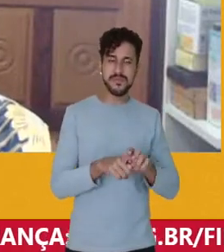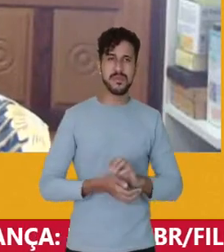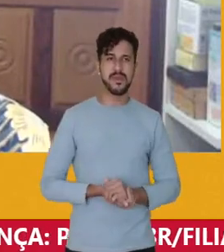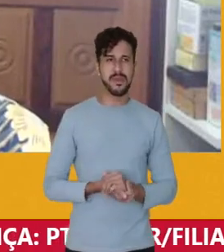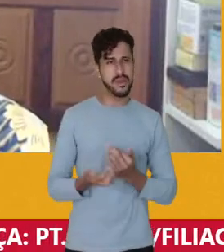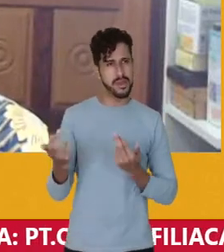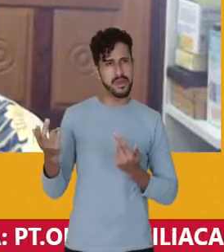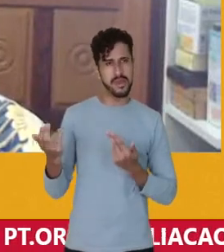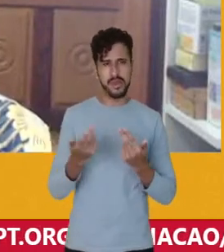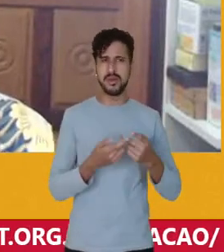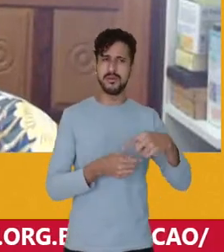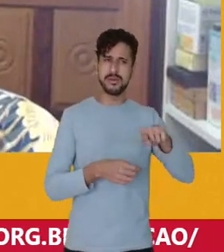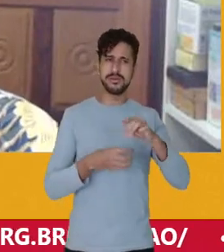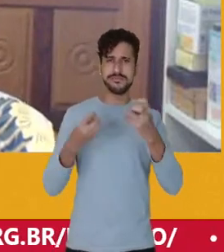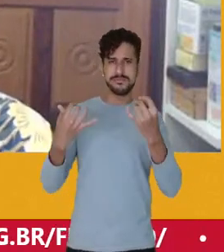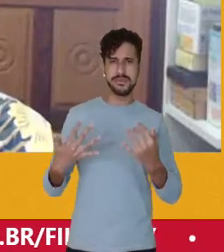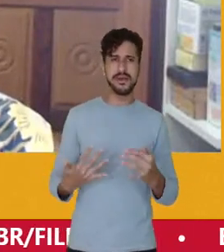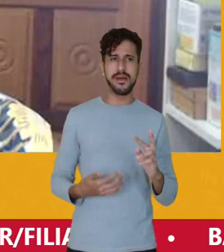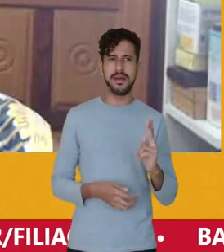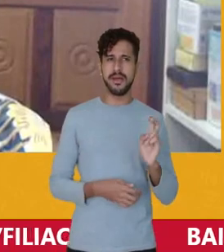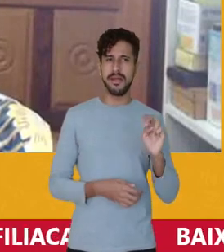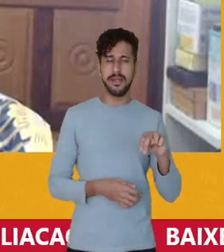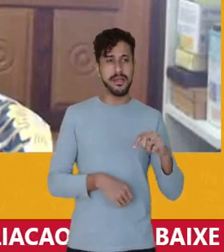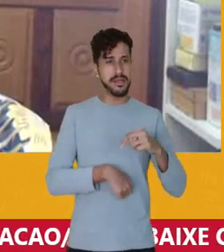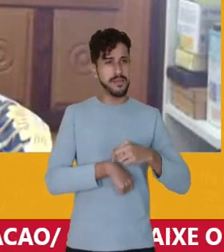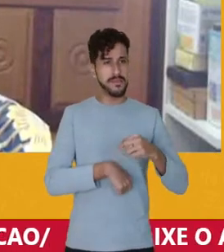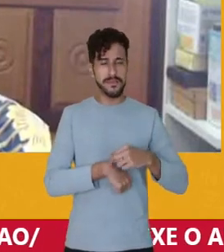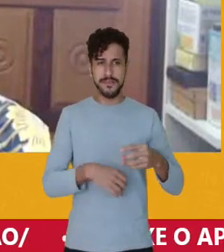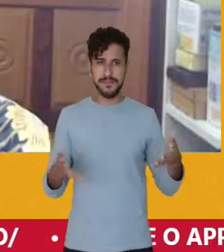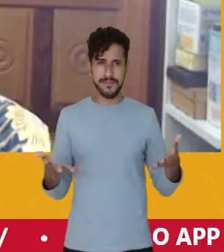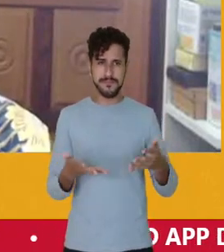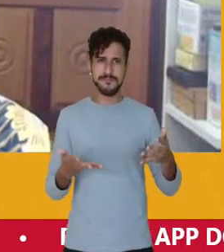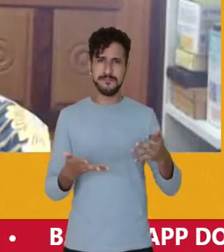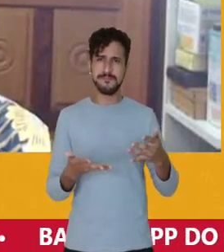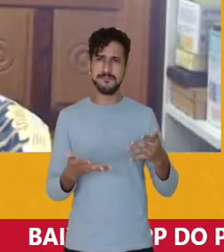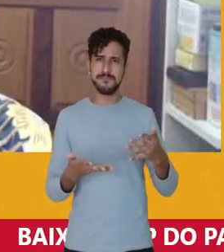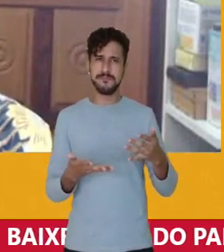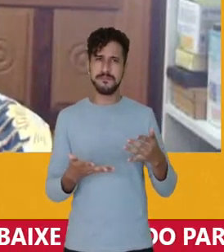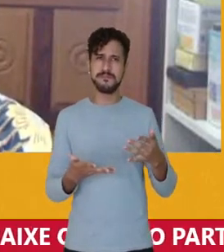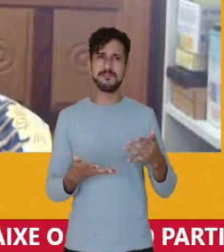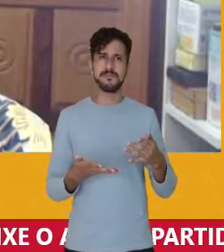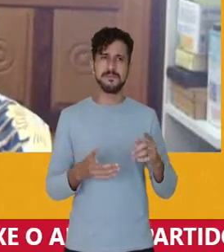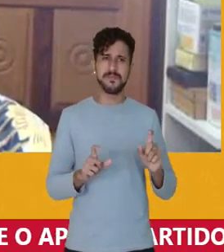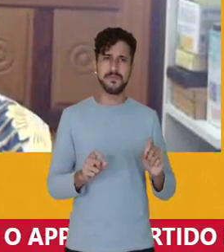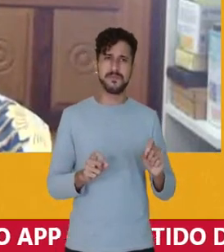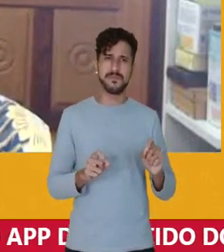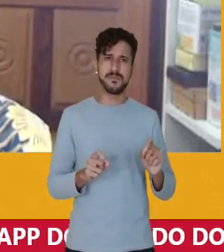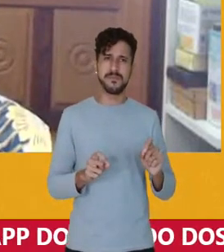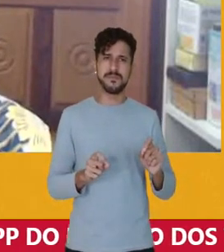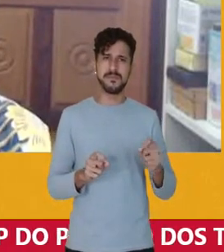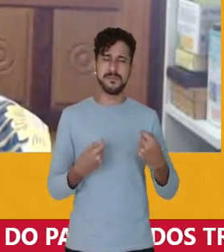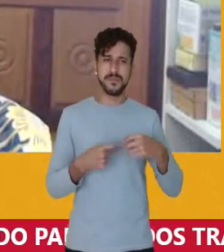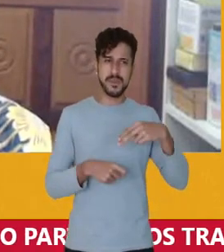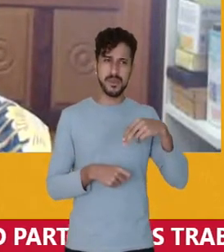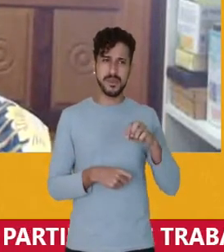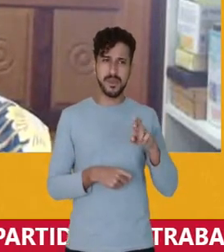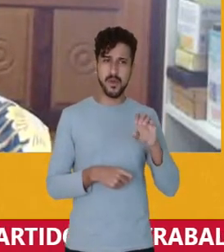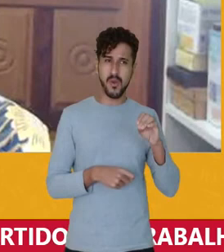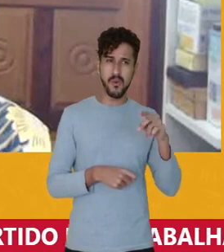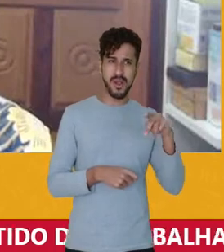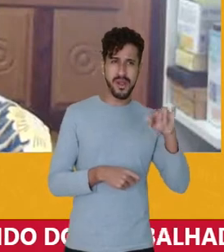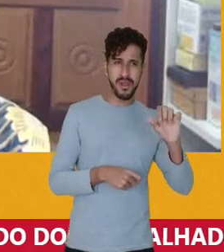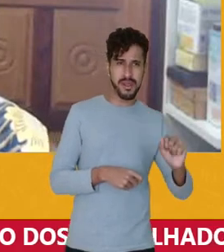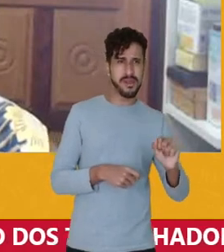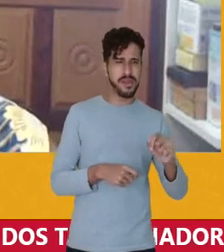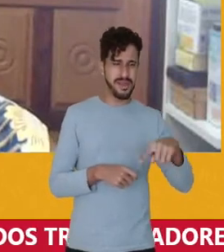como você mesmo termina, Ellen, esse momento, pensando em Achille Mbembe, né, de uma necropolítica e uma licença